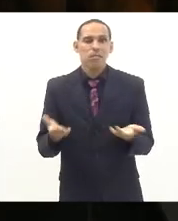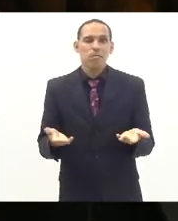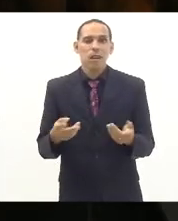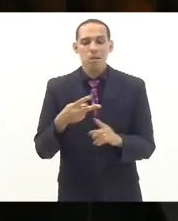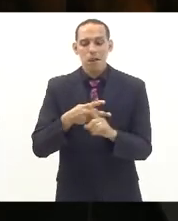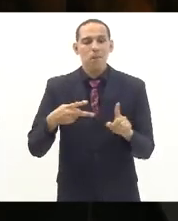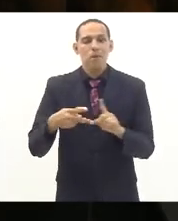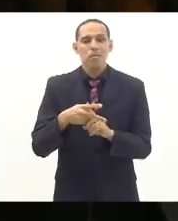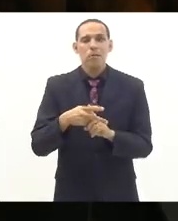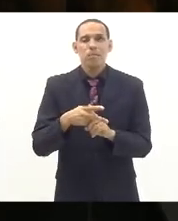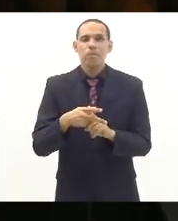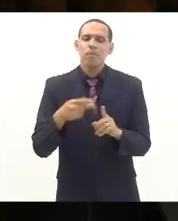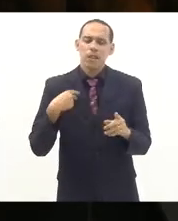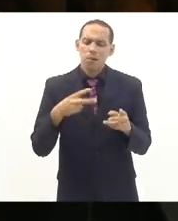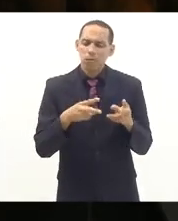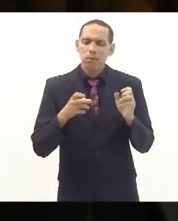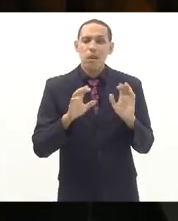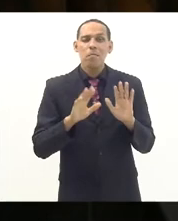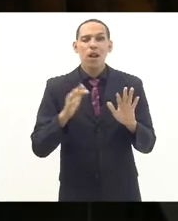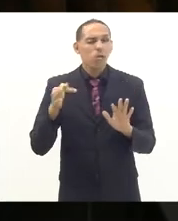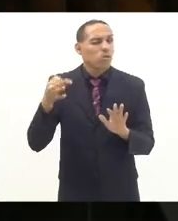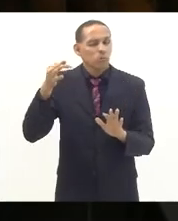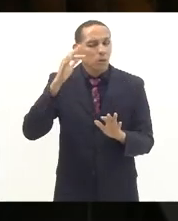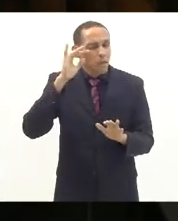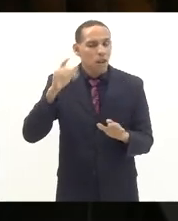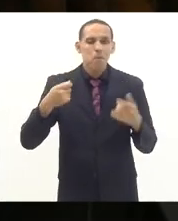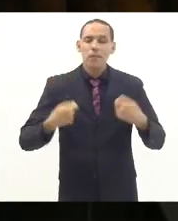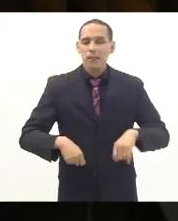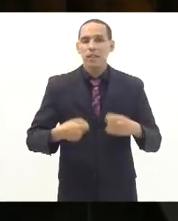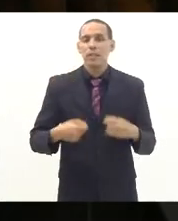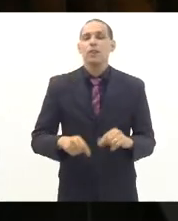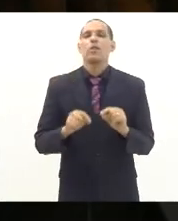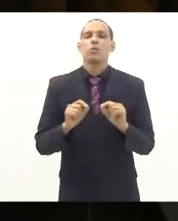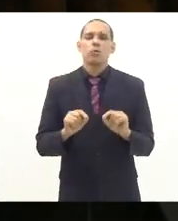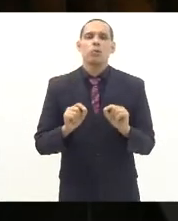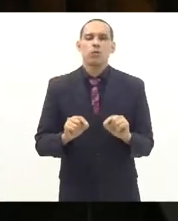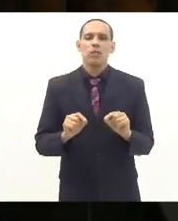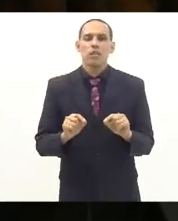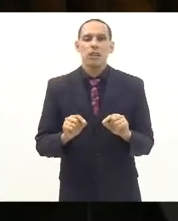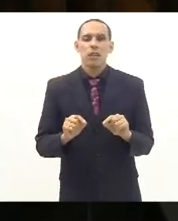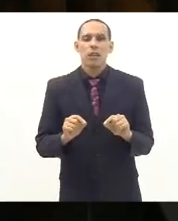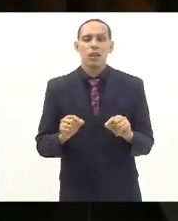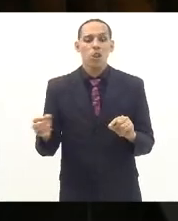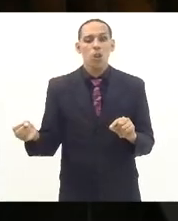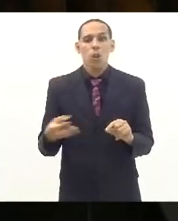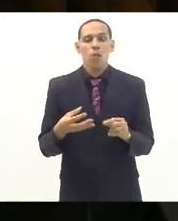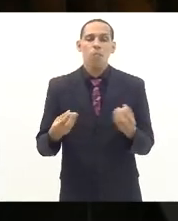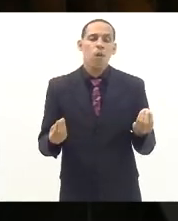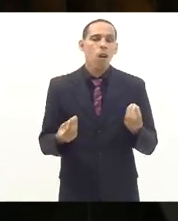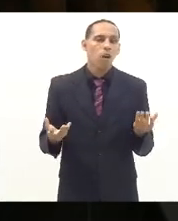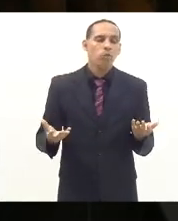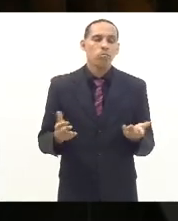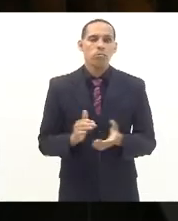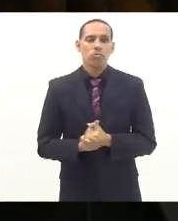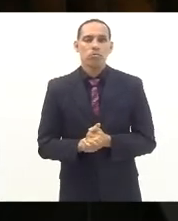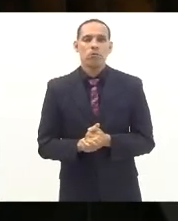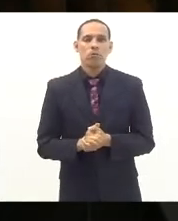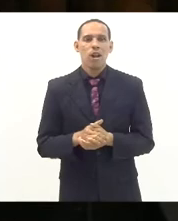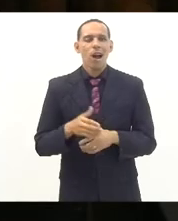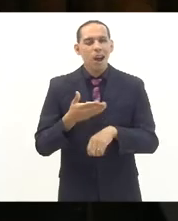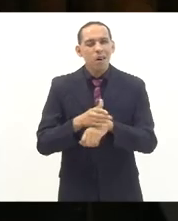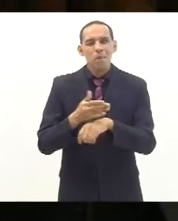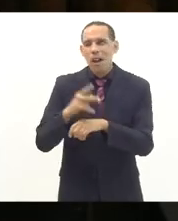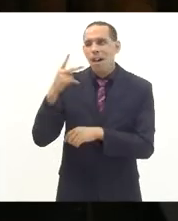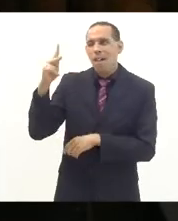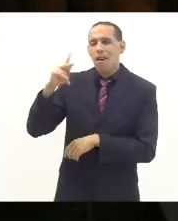Previdência do Estado mas a gente precisa pensar no futuro precisa pensar em como que a gente consegue Inovar como que a gente observa práticas